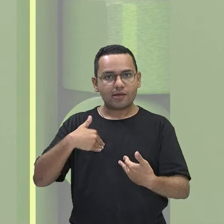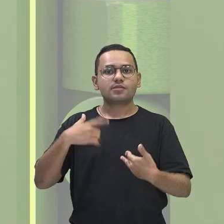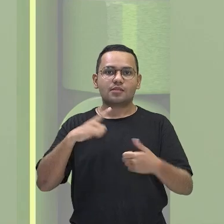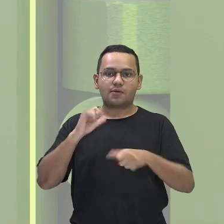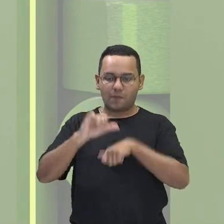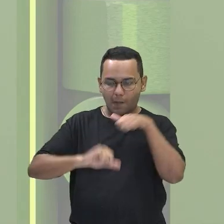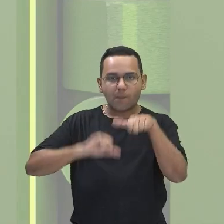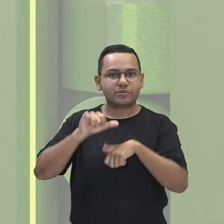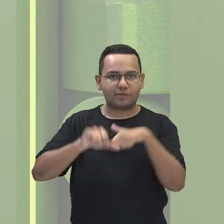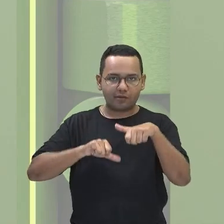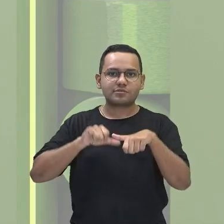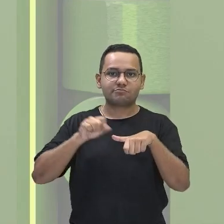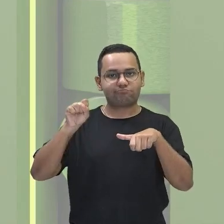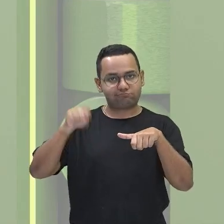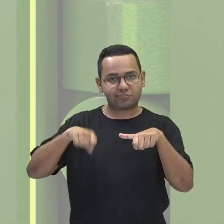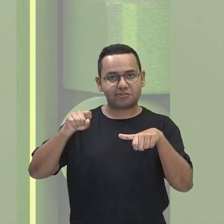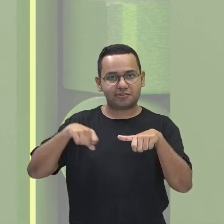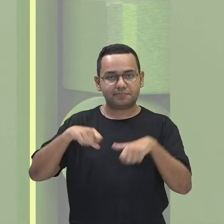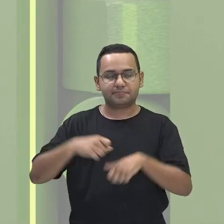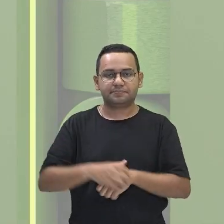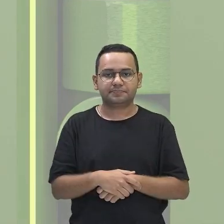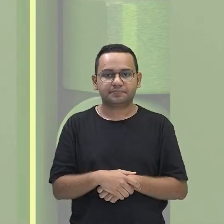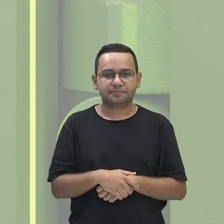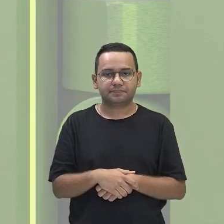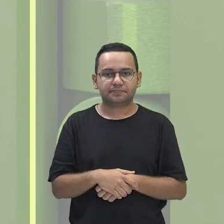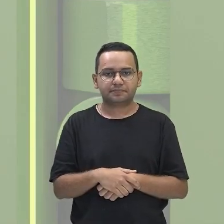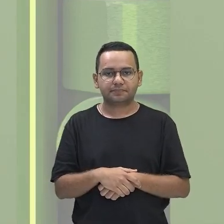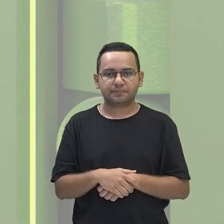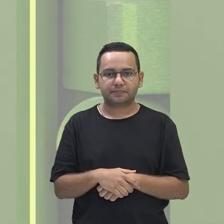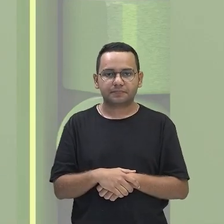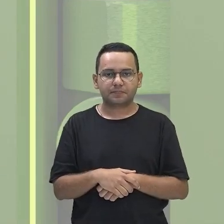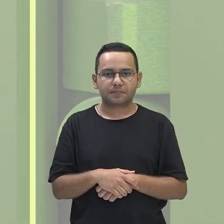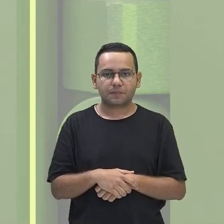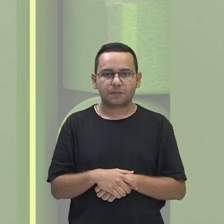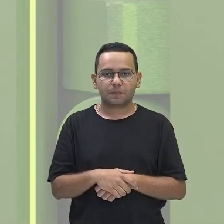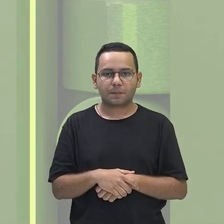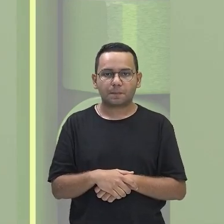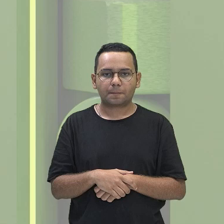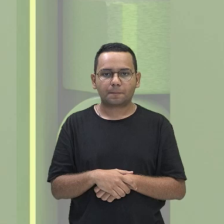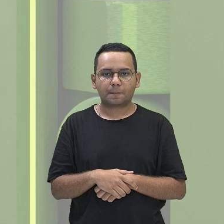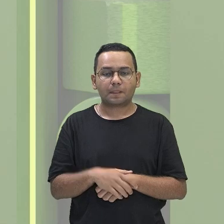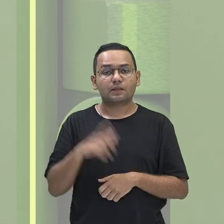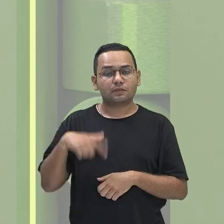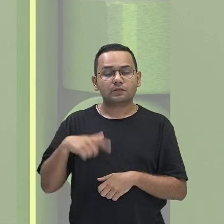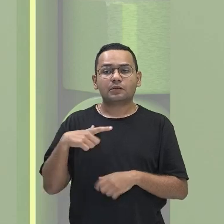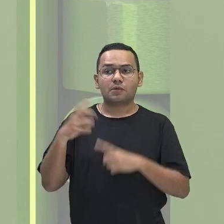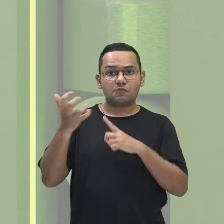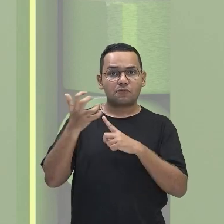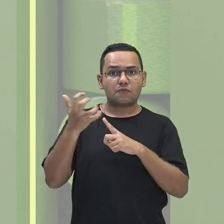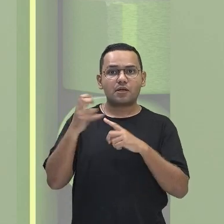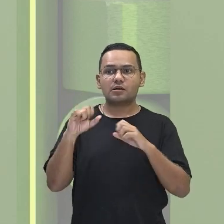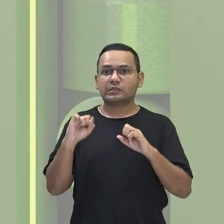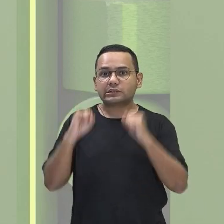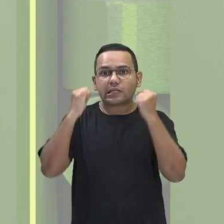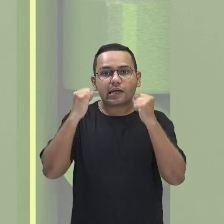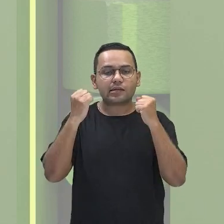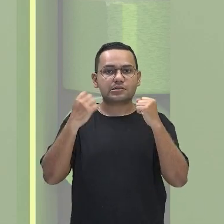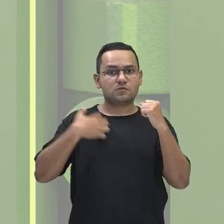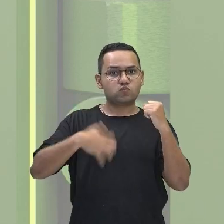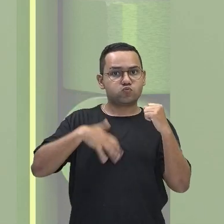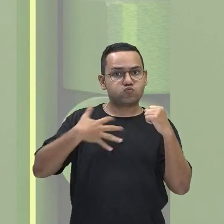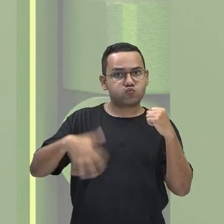alteração do seu equilíbrio, né? Uma mudança na homeostase. E aí ele está numa situação de estresse, o que leva à mudança